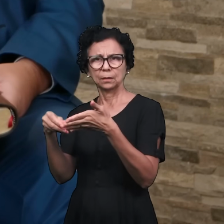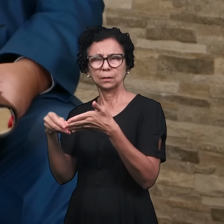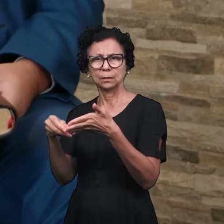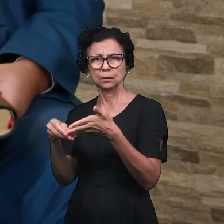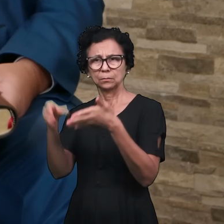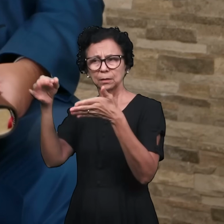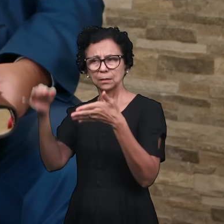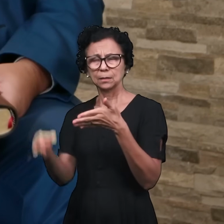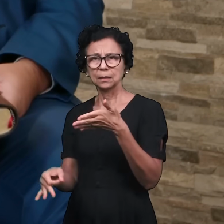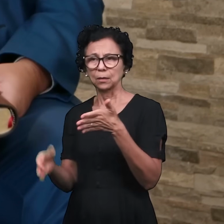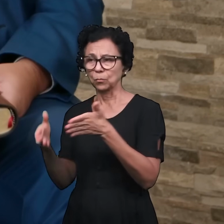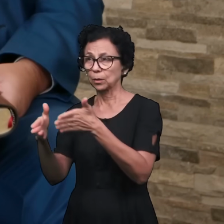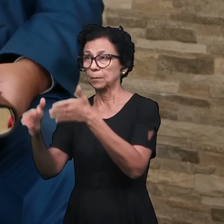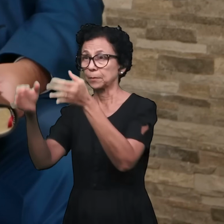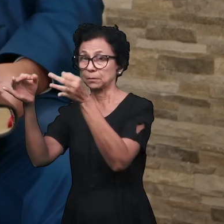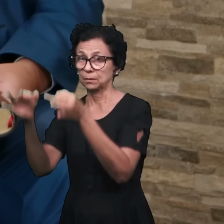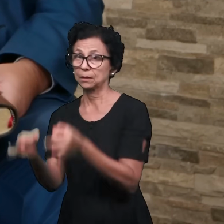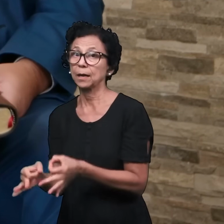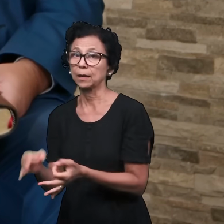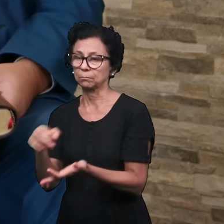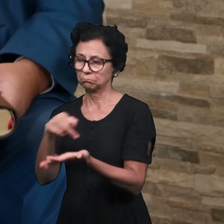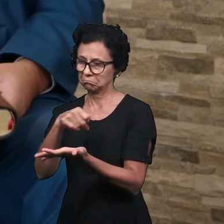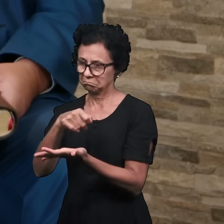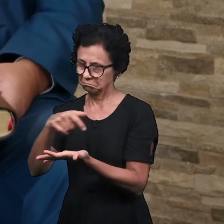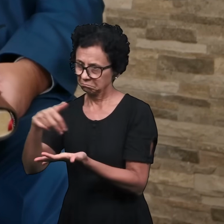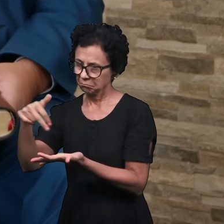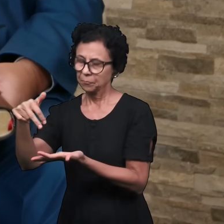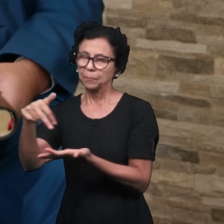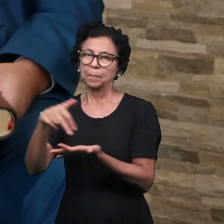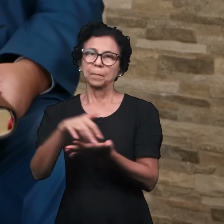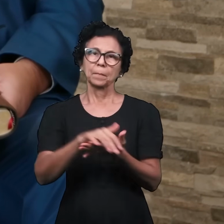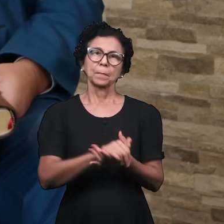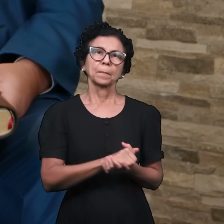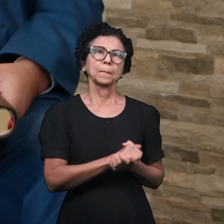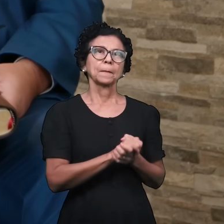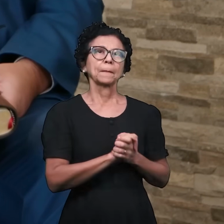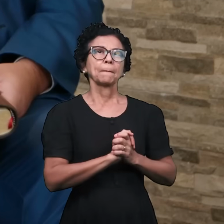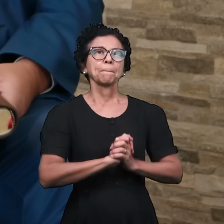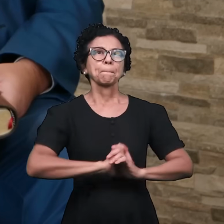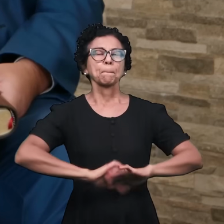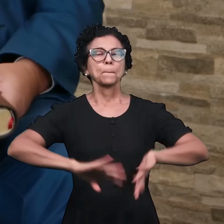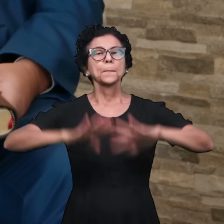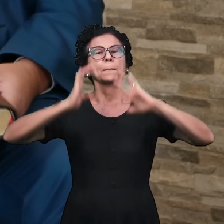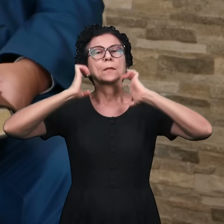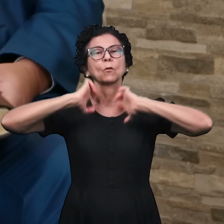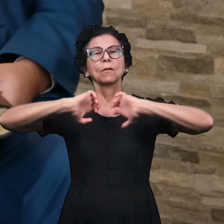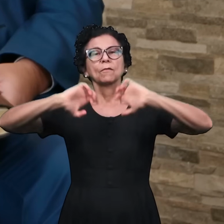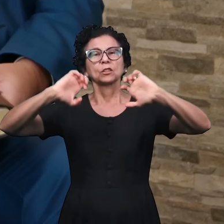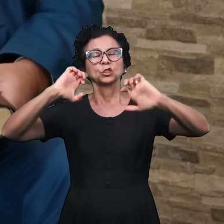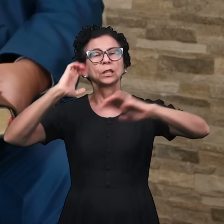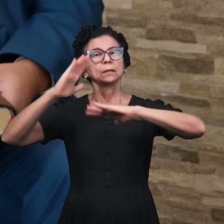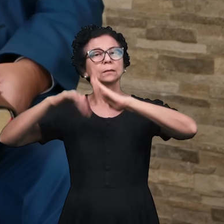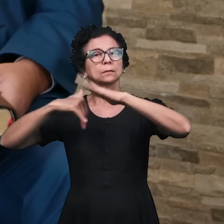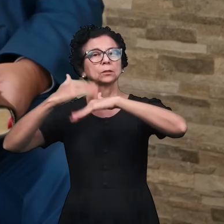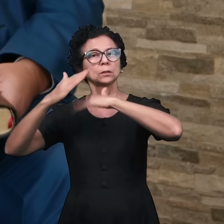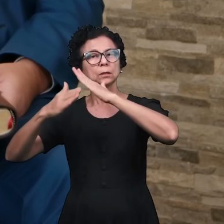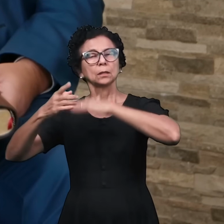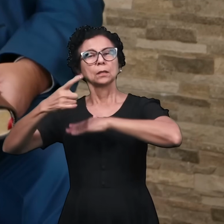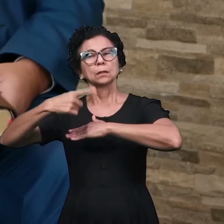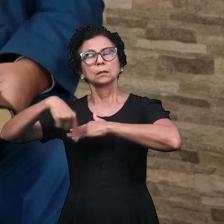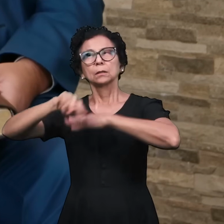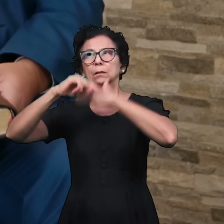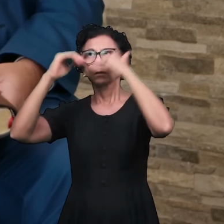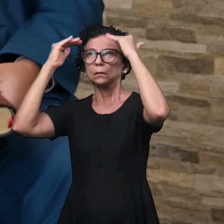na direção certa, ele está caminhando, porque o Evangelho, a caminhada no Evangelho, ela é dinâmica. À medida que nós